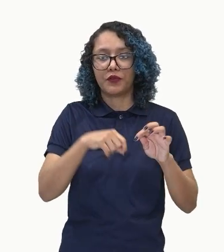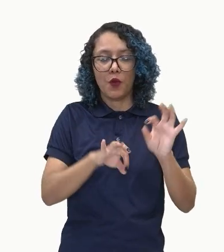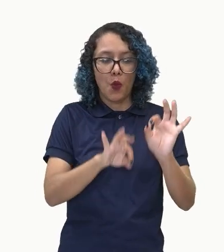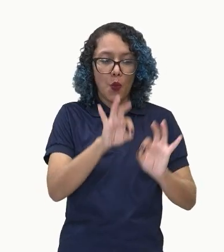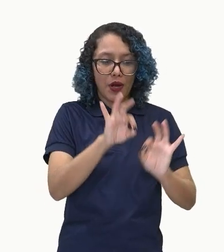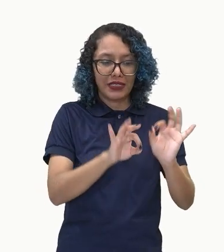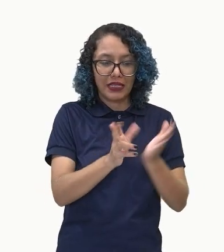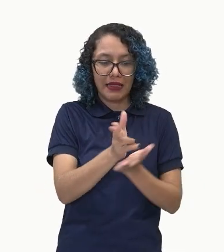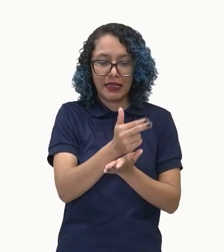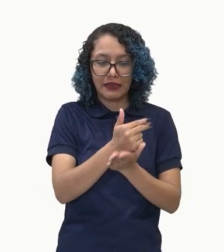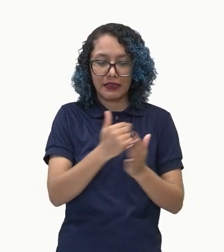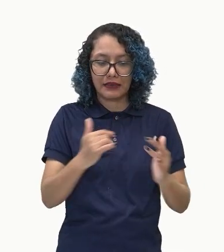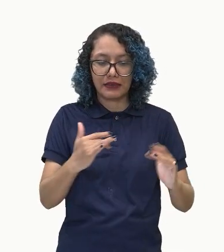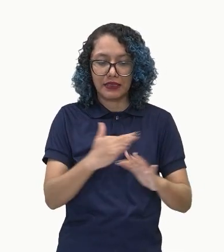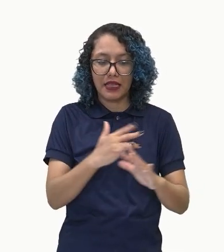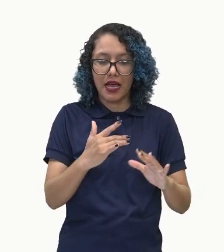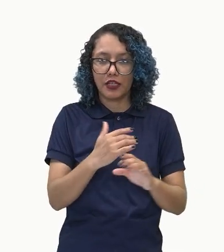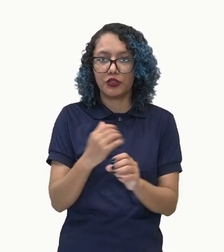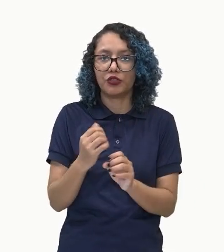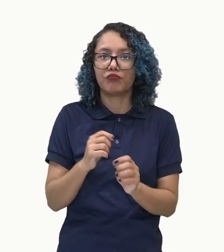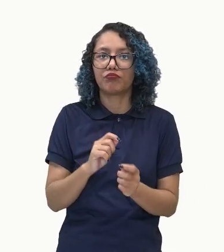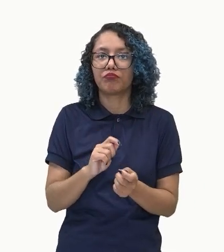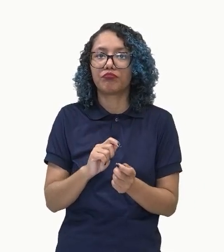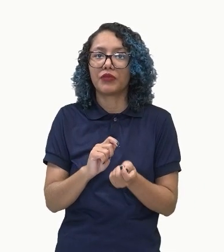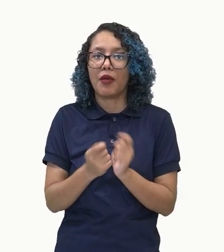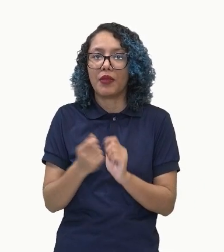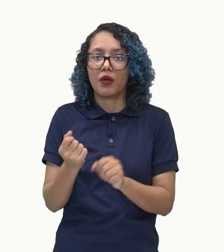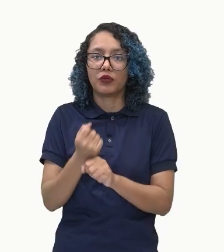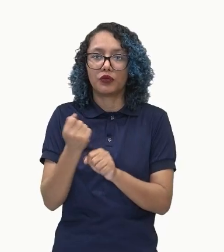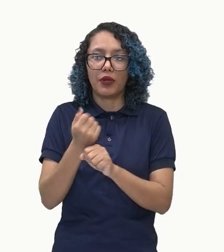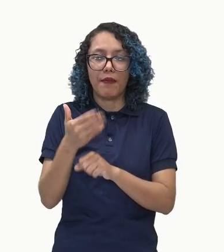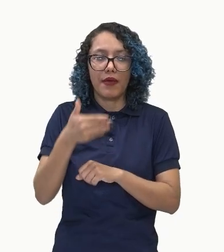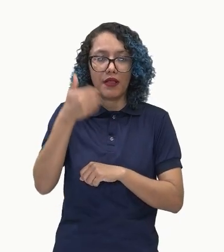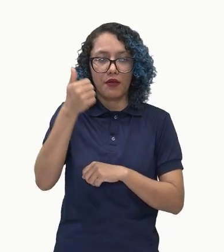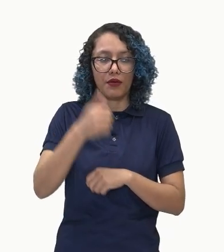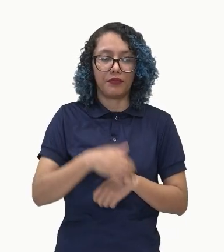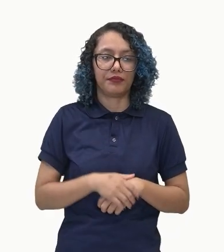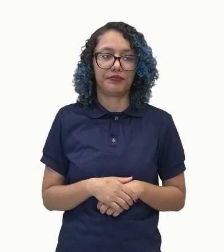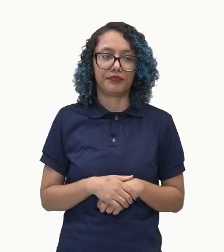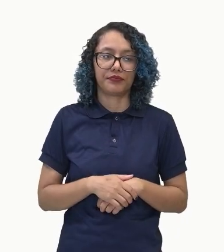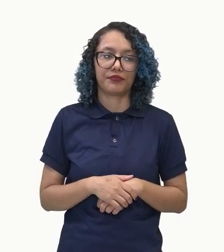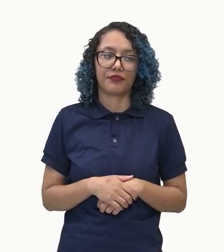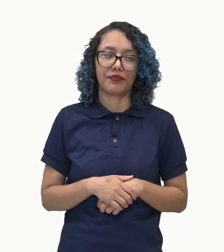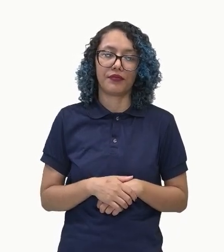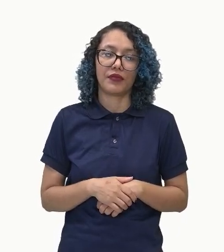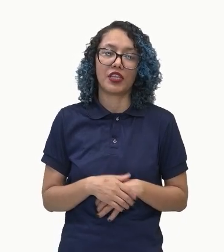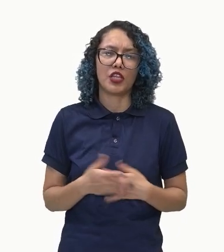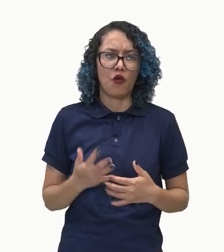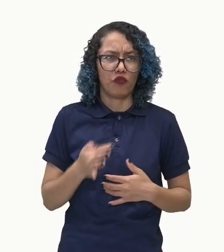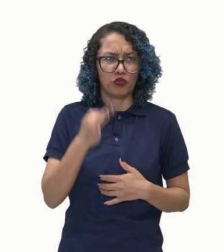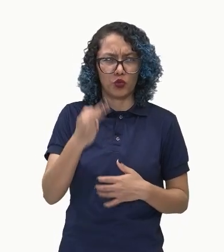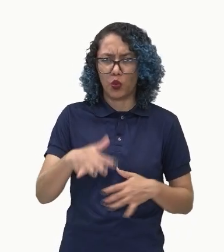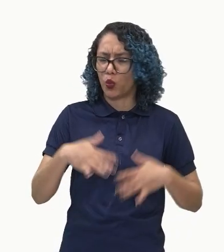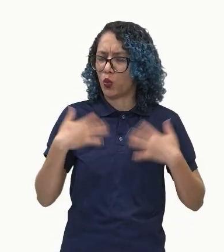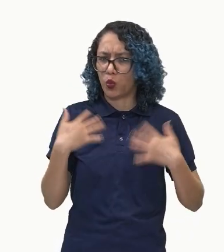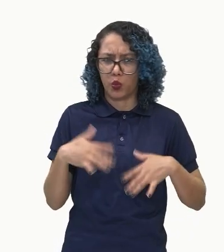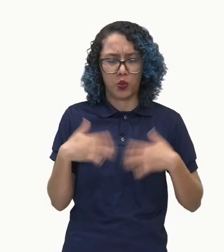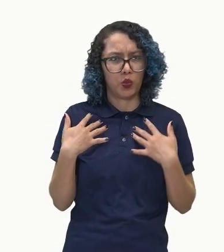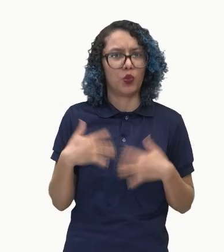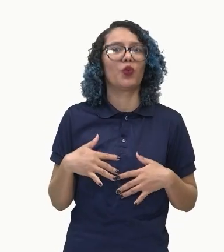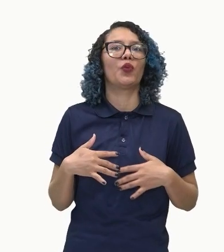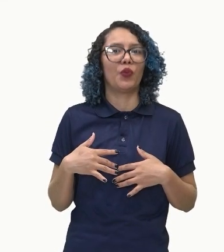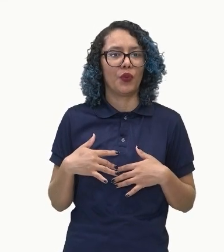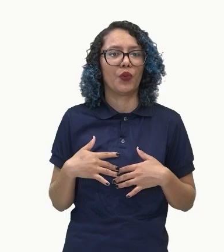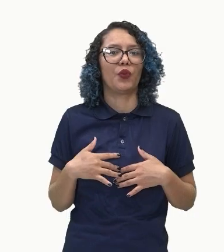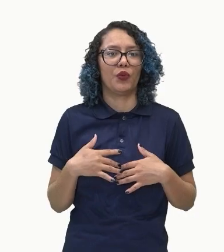cidades melhores. The future is exciting. O futuro é animador. Are you